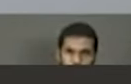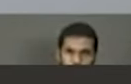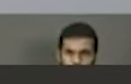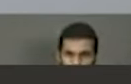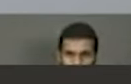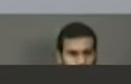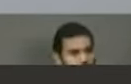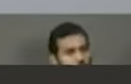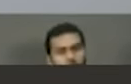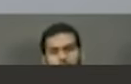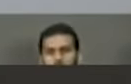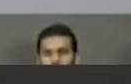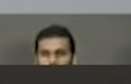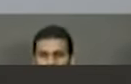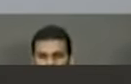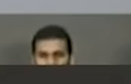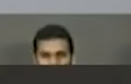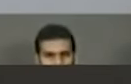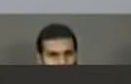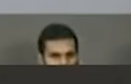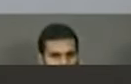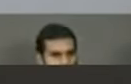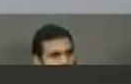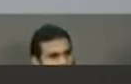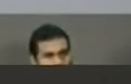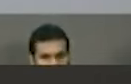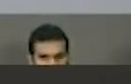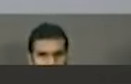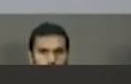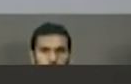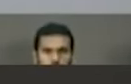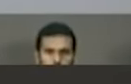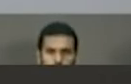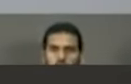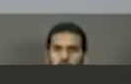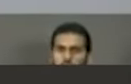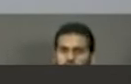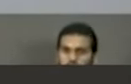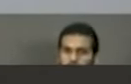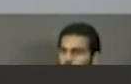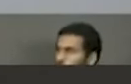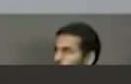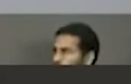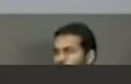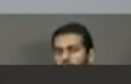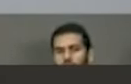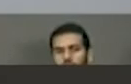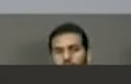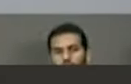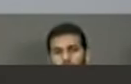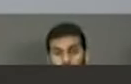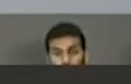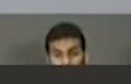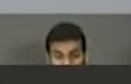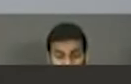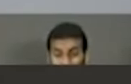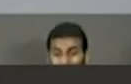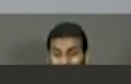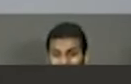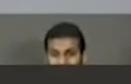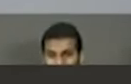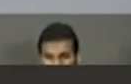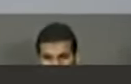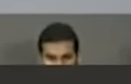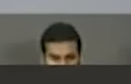congresso cuida do Futuro O Poder Judiciário cuida do ontem o poder legislativo do amanhã Edson faim